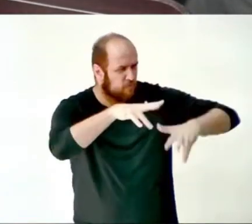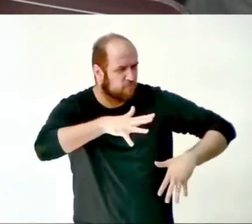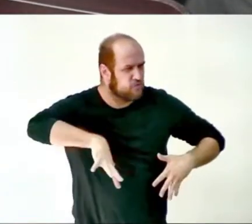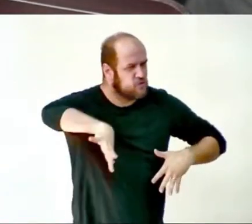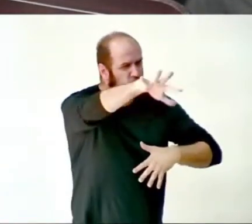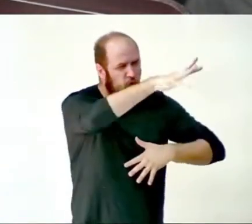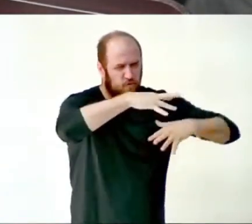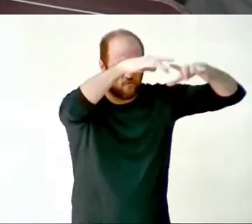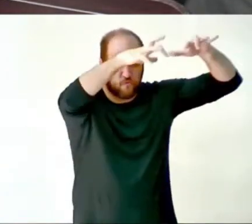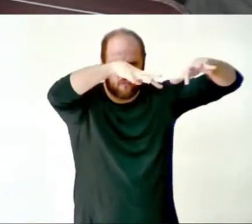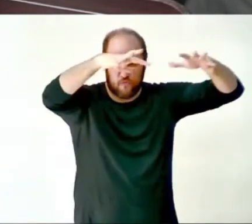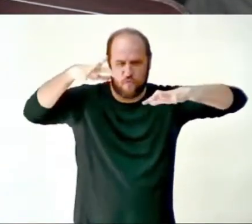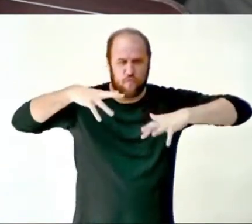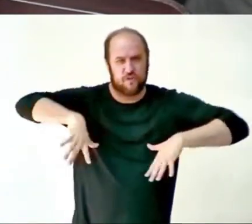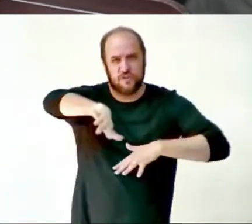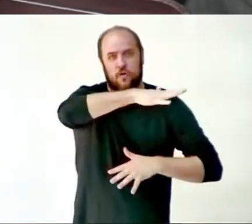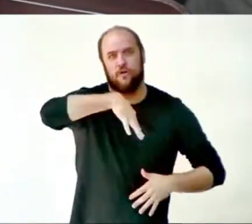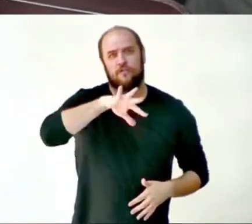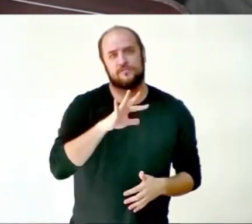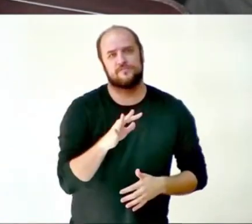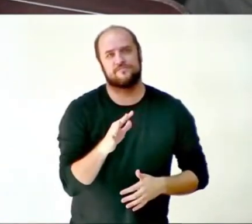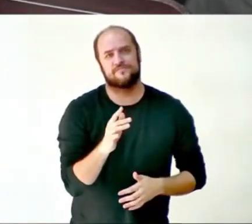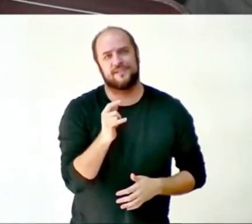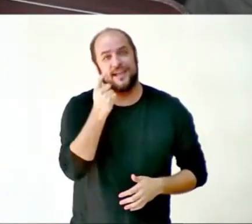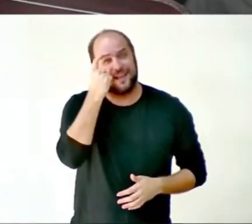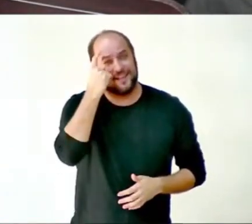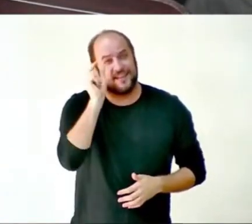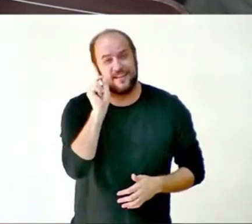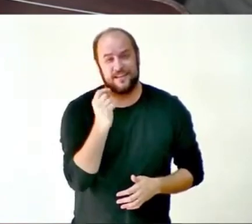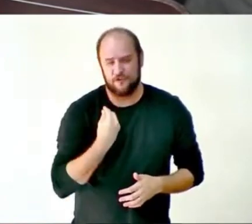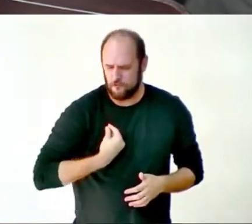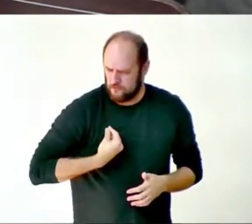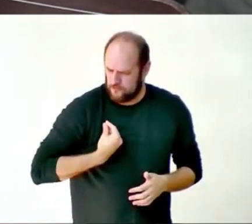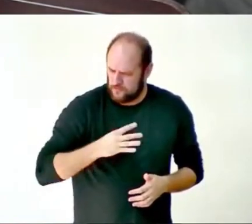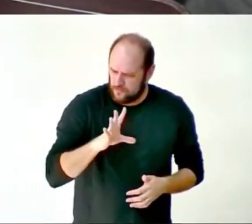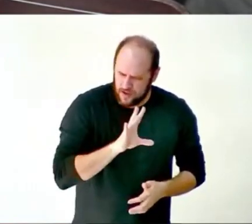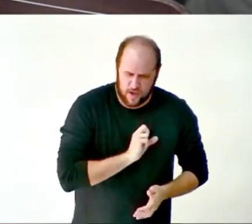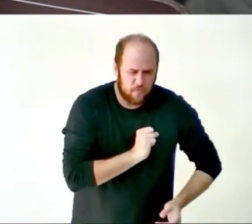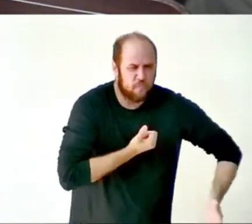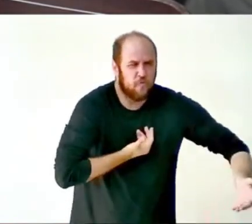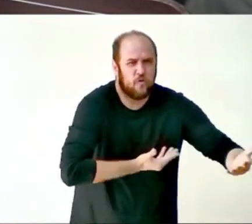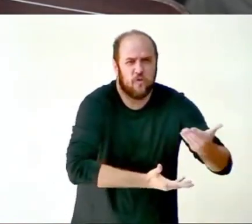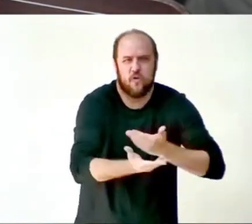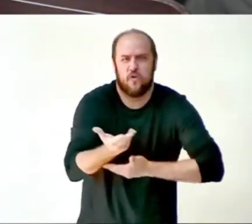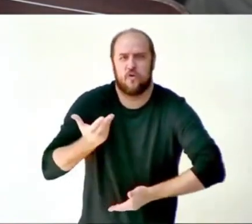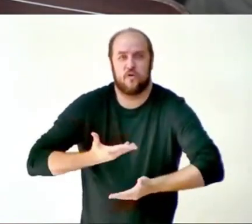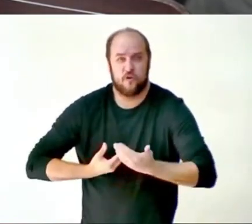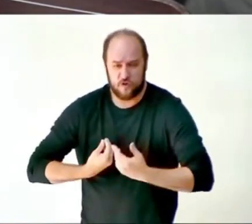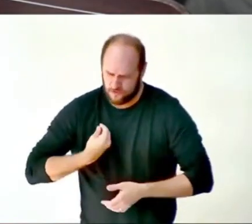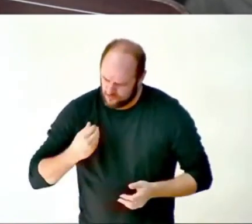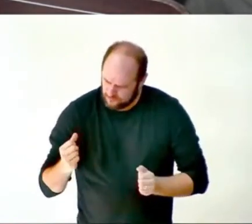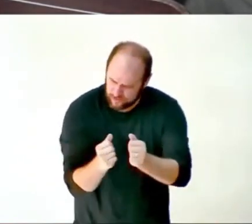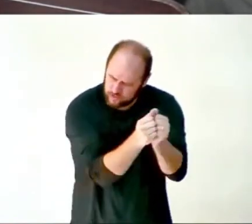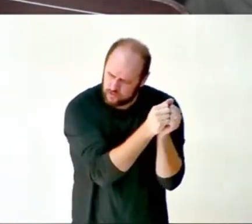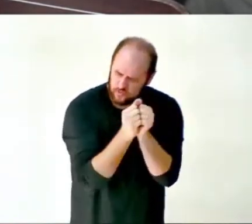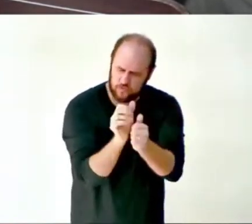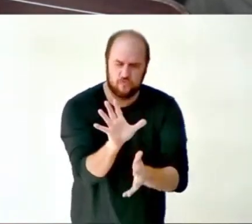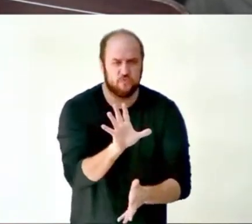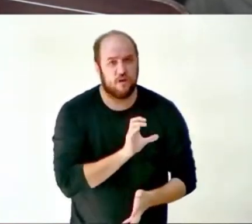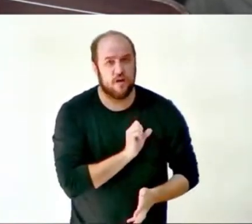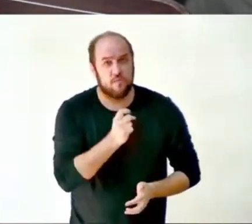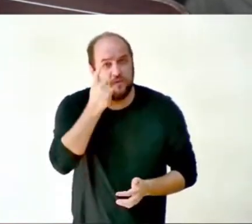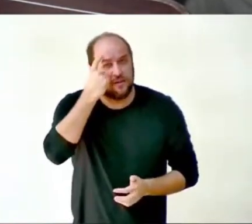nós. A ideia é, vivam esse amor uns para com os outros. A ideia é, vivam juntos e em amor. A ideia